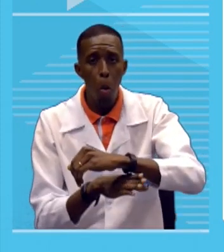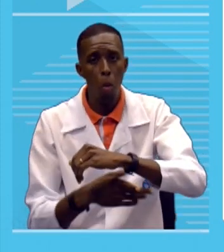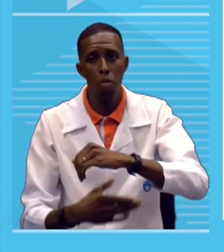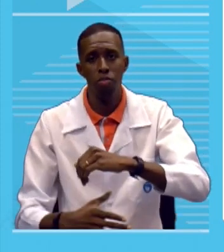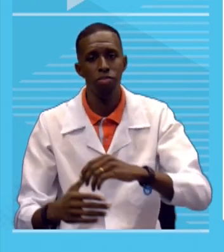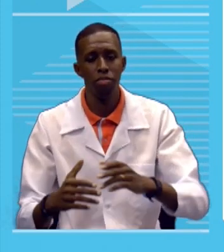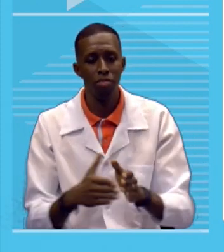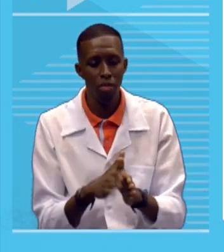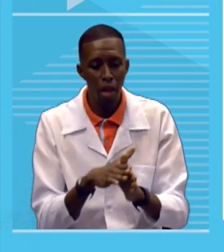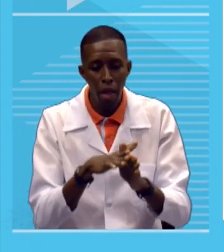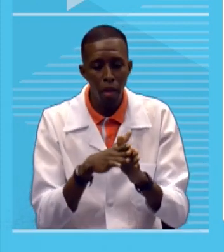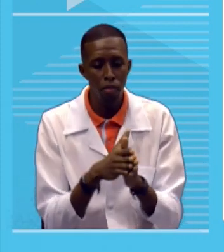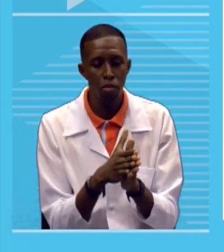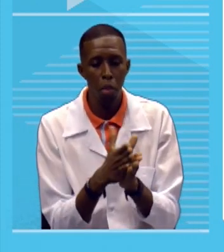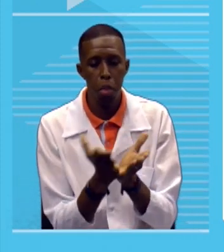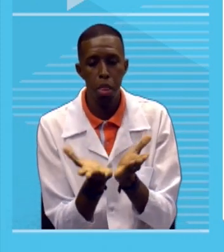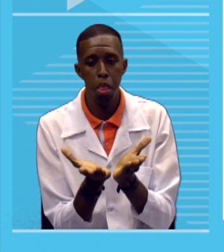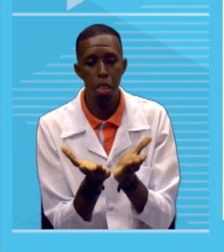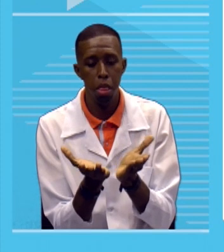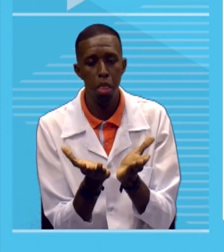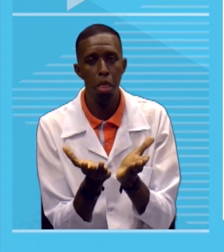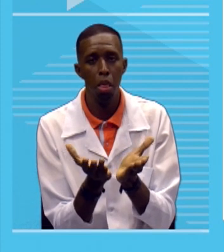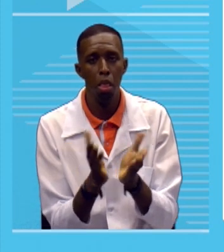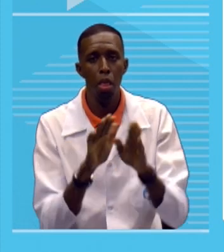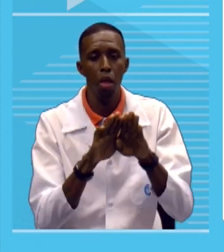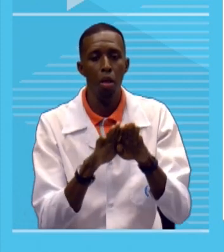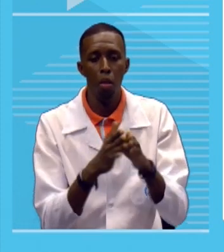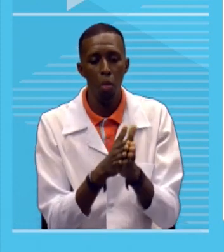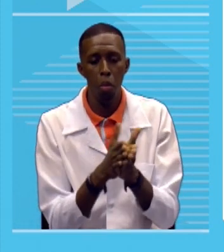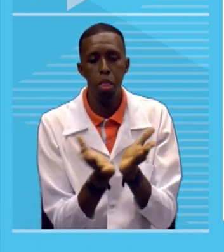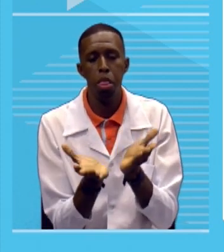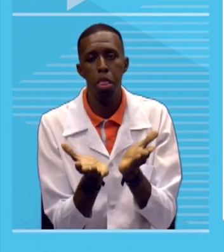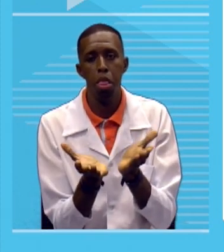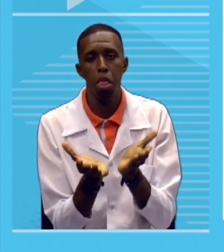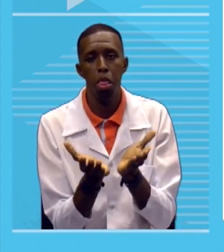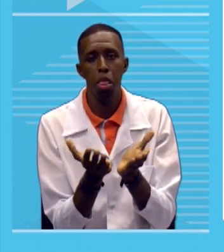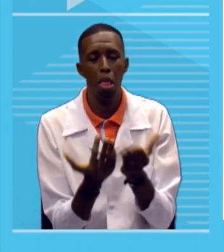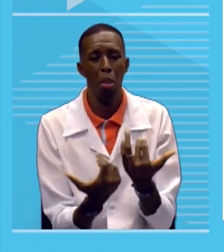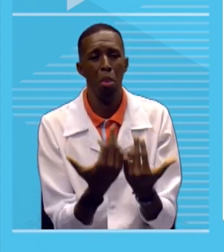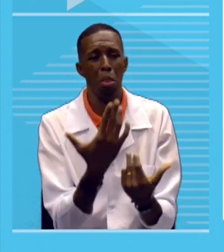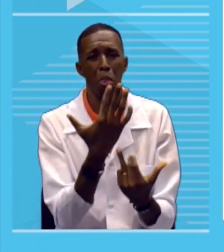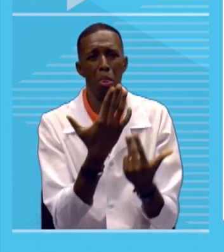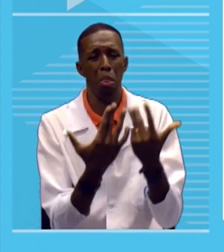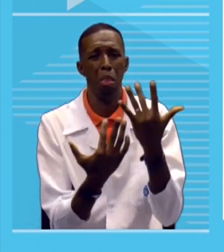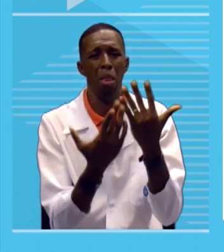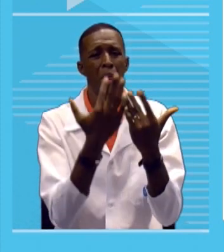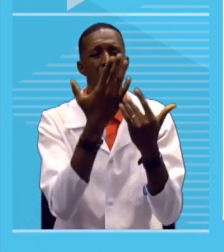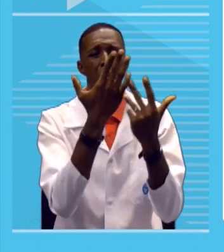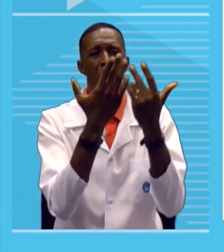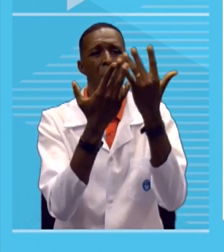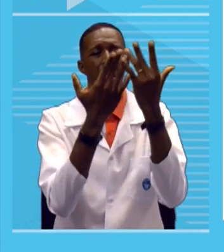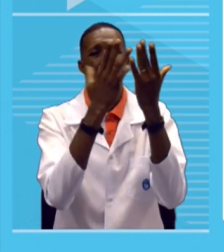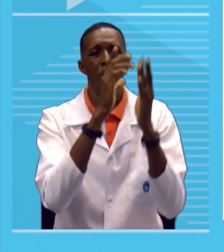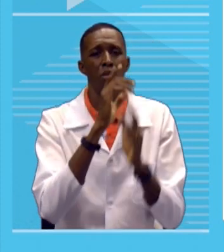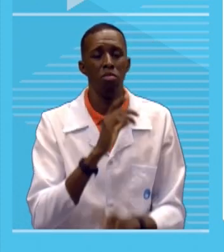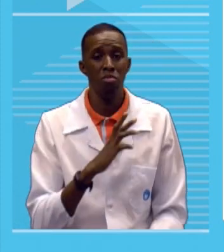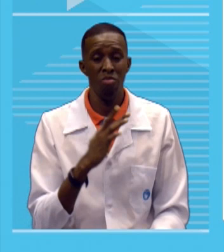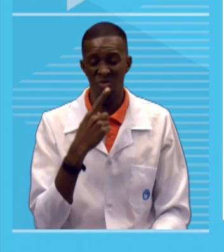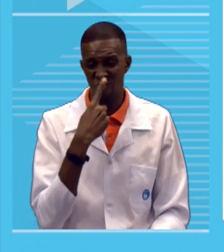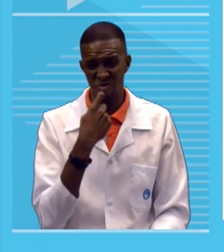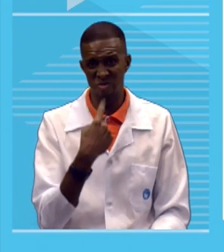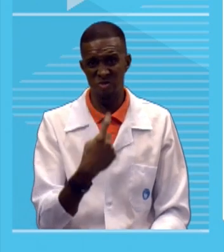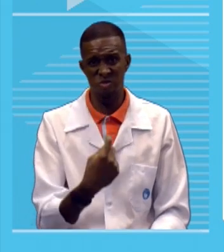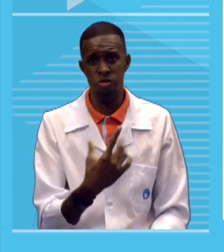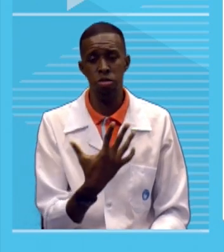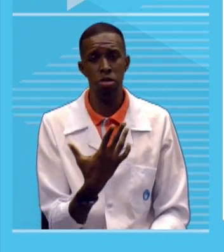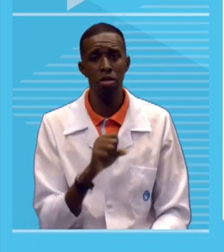falta água potável no Brasil, né? Então, o Brasil é uma das maiores reservas de água doce do mundo, e mesmo assim, a população no